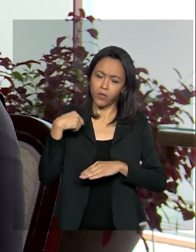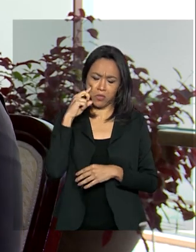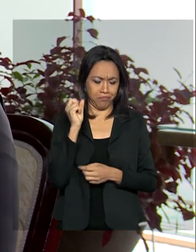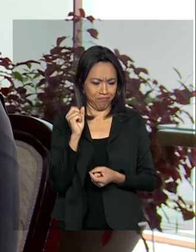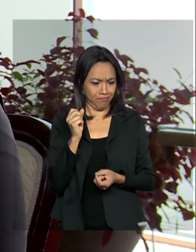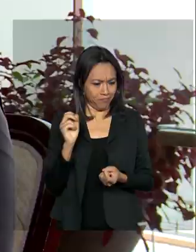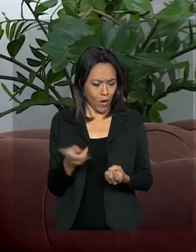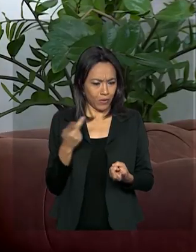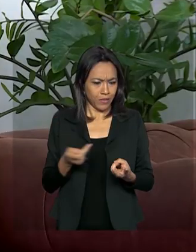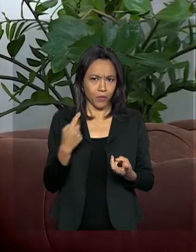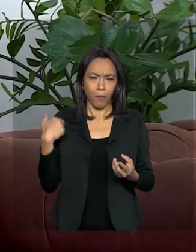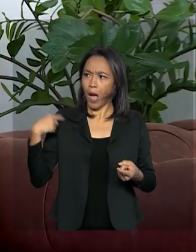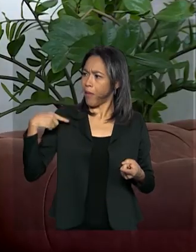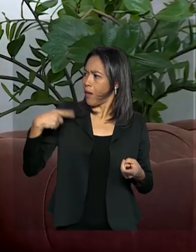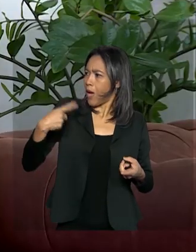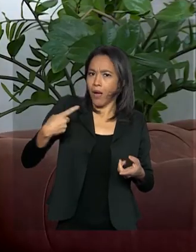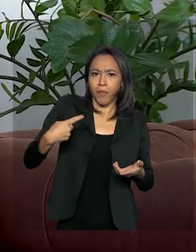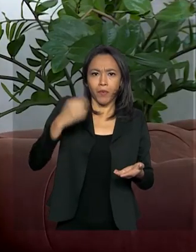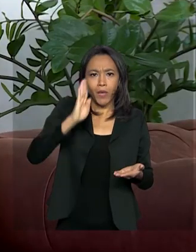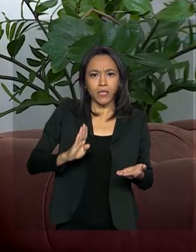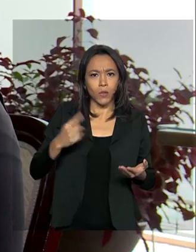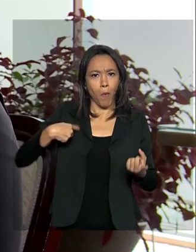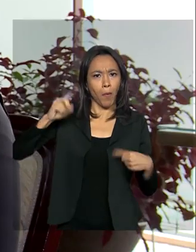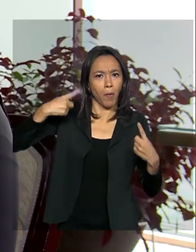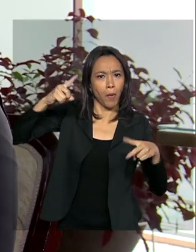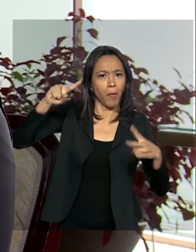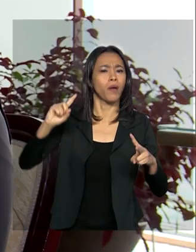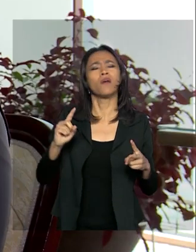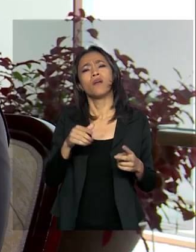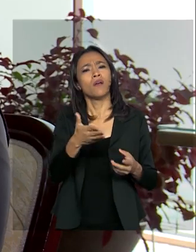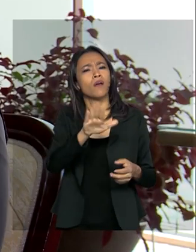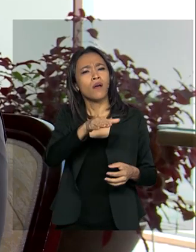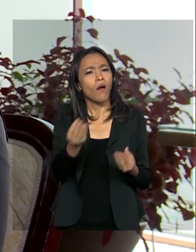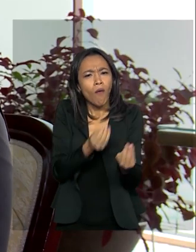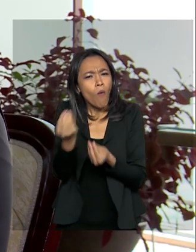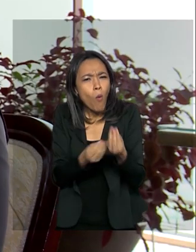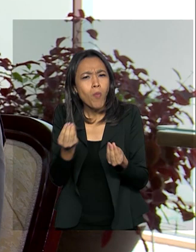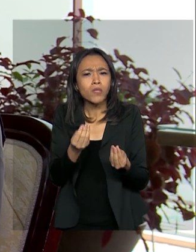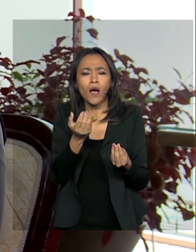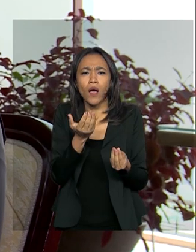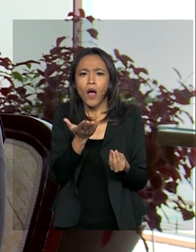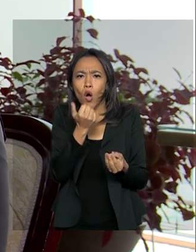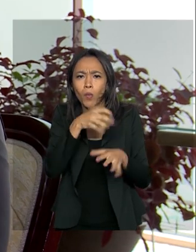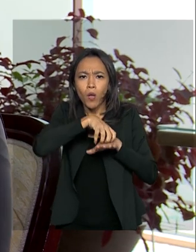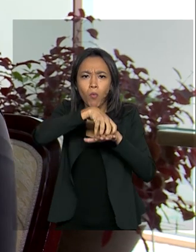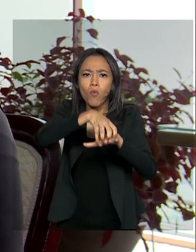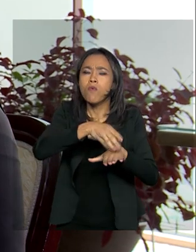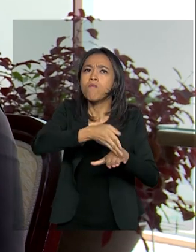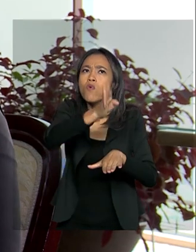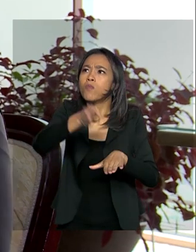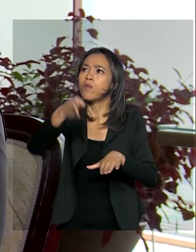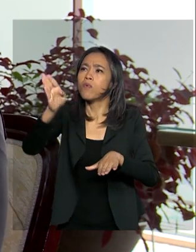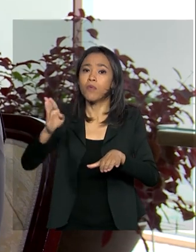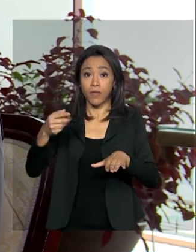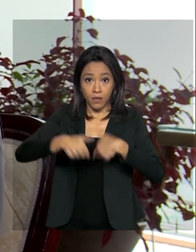tem visto no brasil nos últimos anos né de safras recordes e eu queria saber com a senhora como que tá a questão do escoamento esse trabalho com o